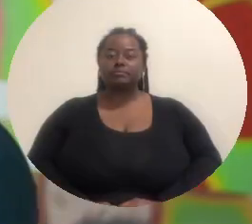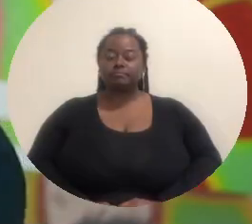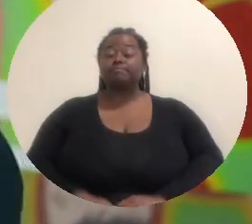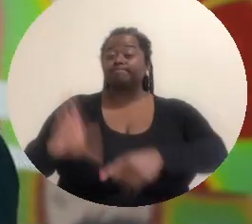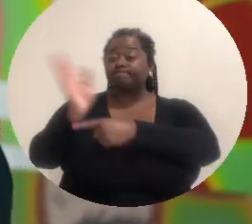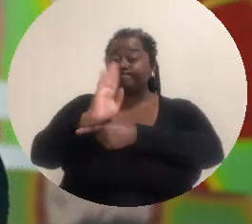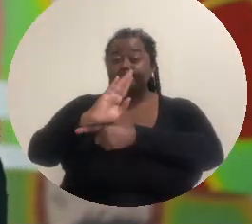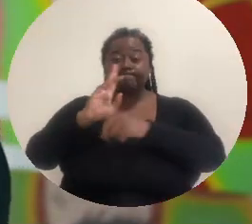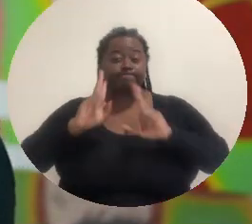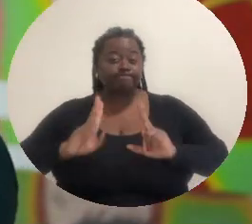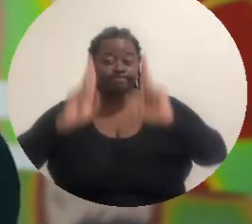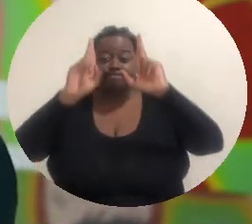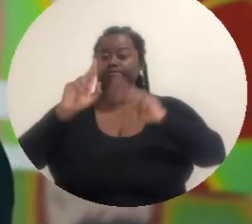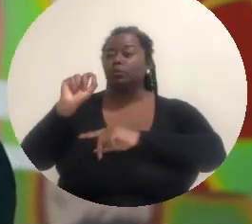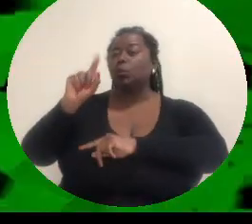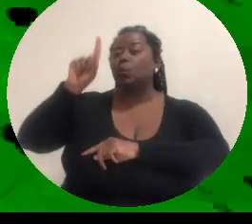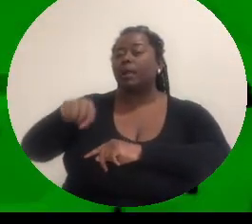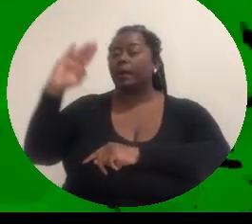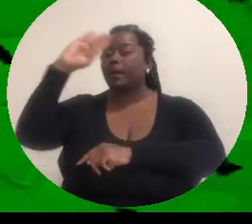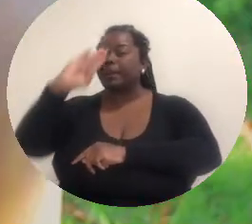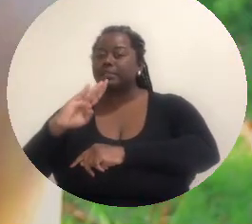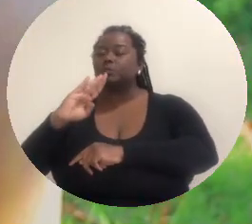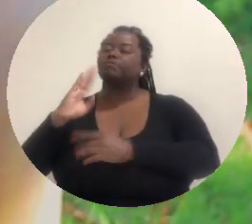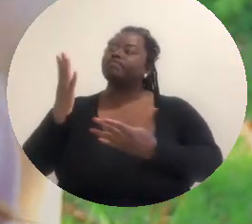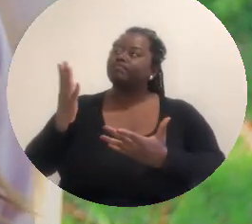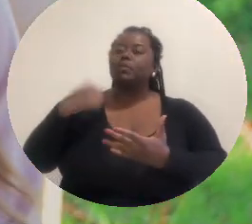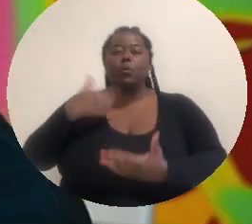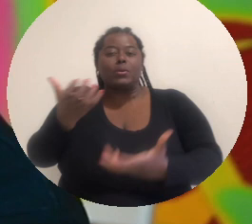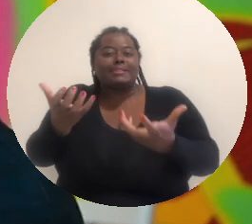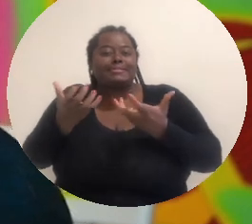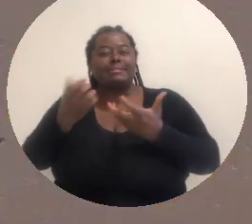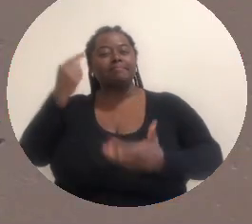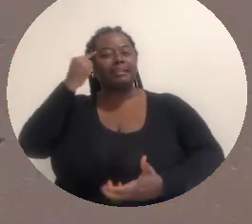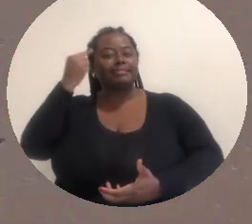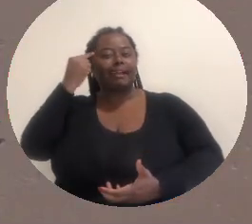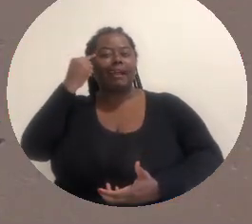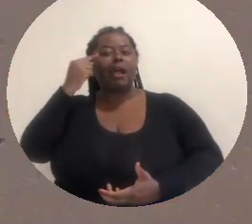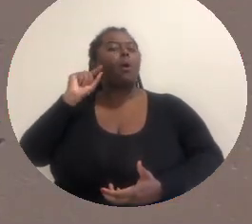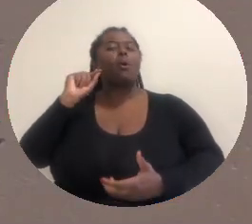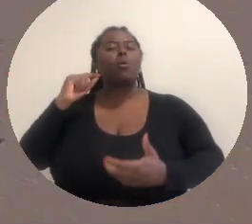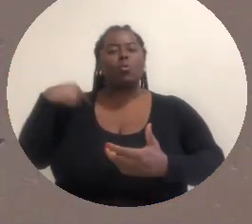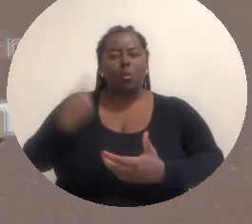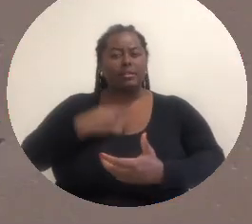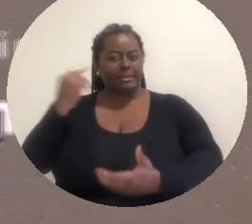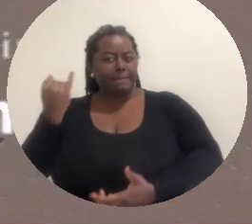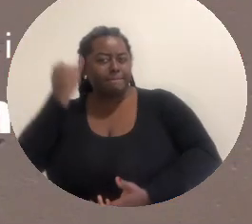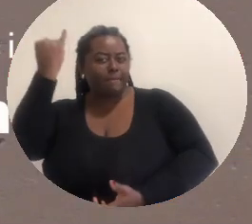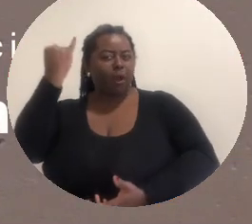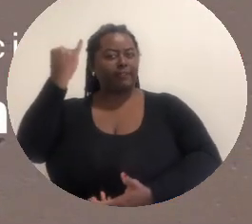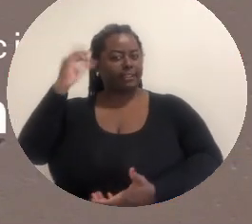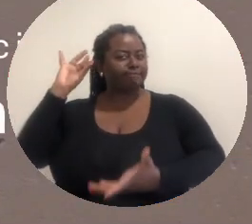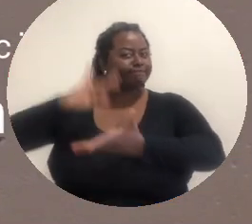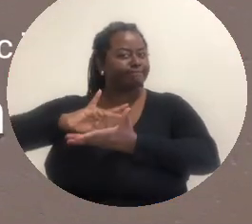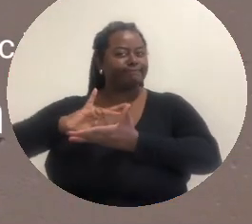No curta-metragem O Que é o Brasil, eu acho que eu quis pensar realmente no o quanto a gente se importa com a nossa cultura, o